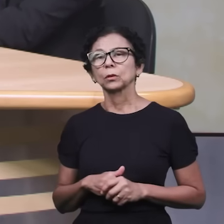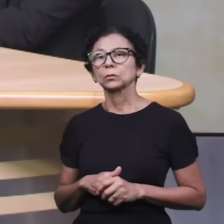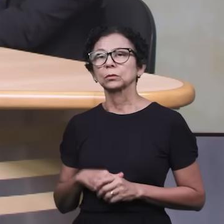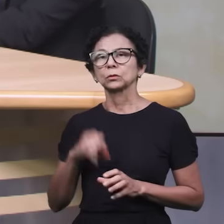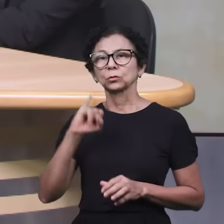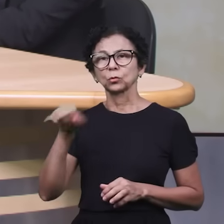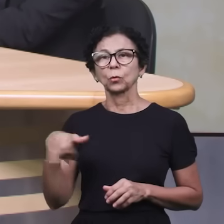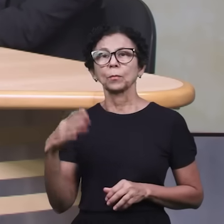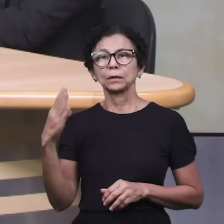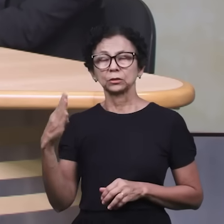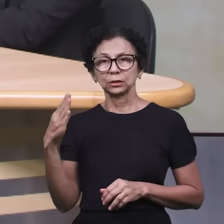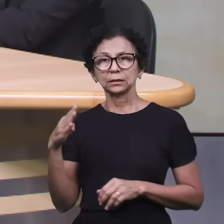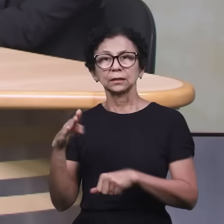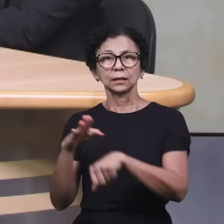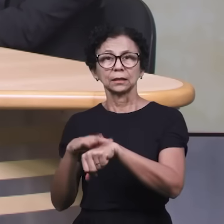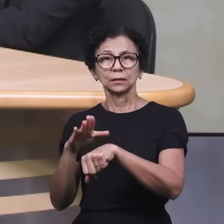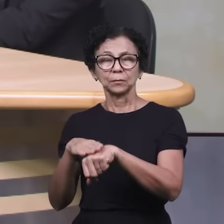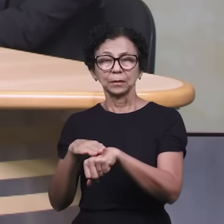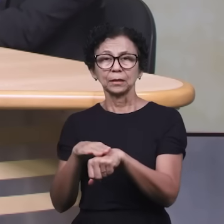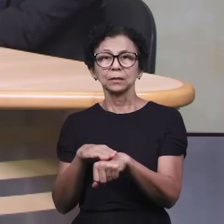de arrependimento, certo?